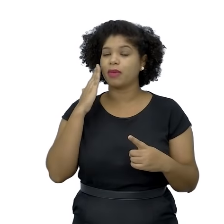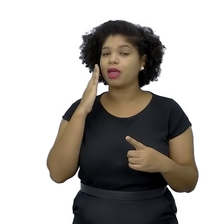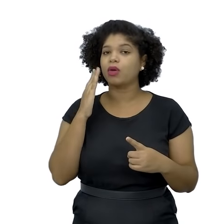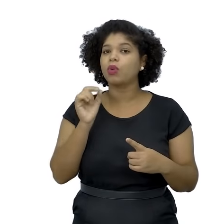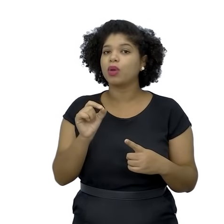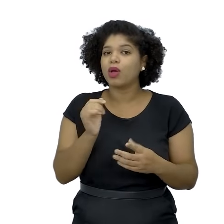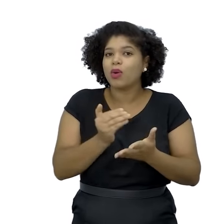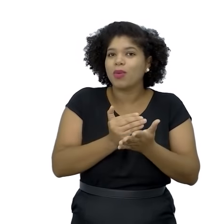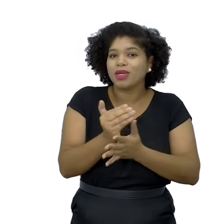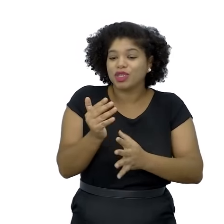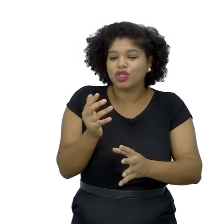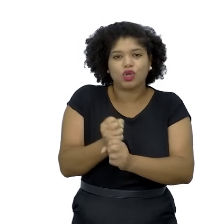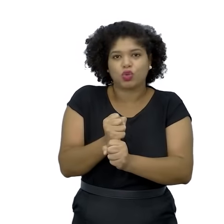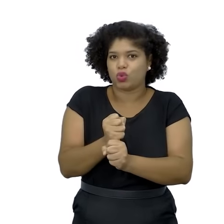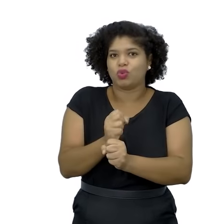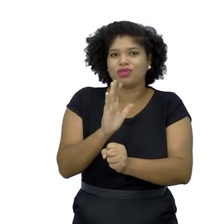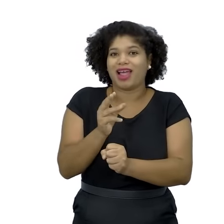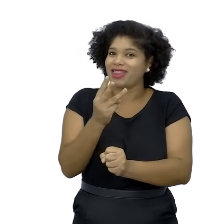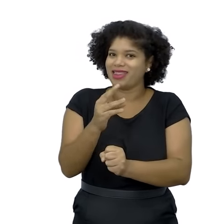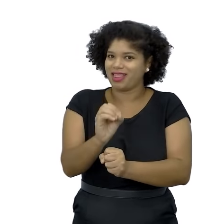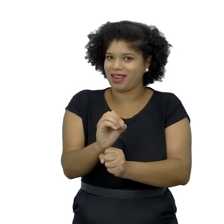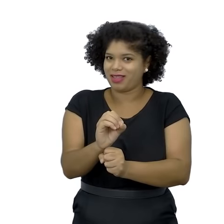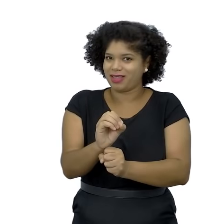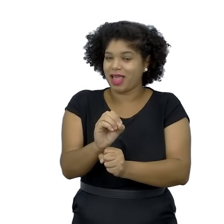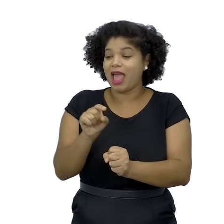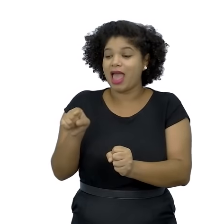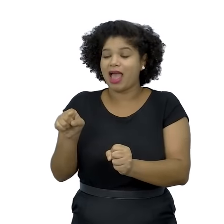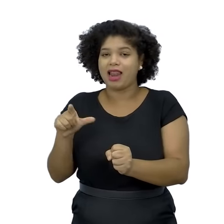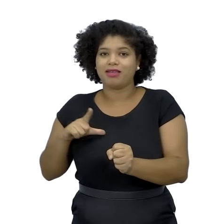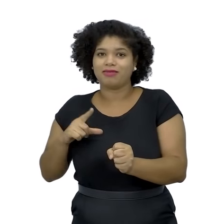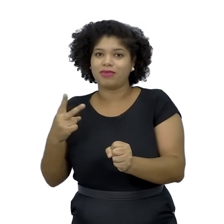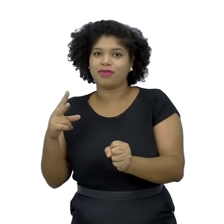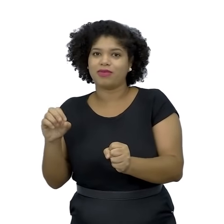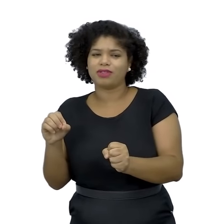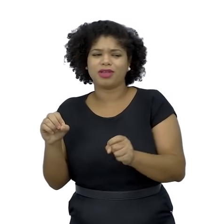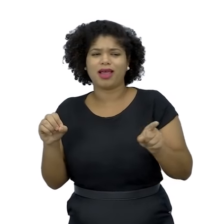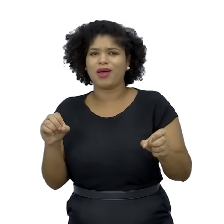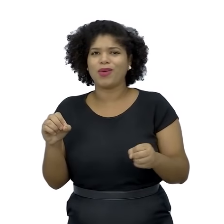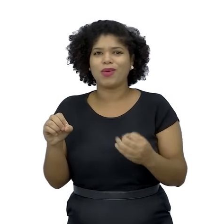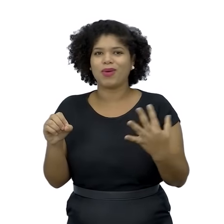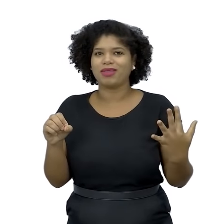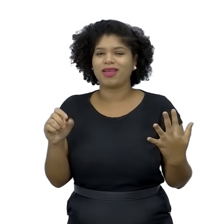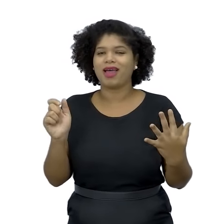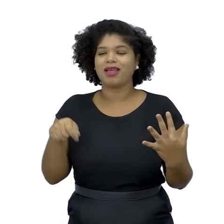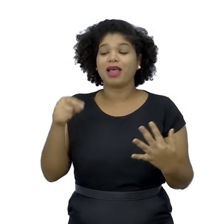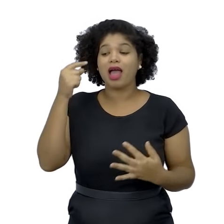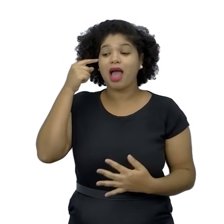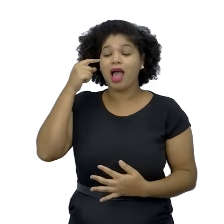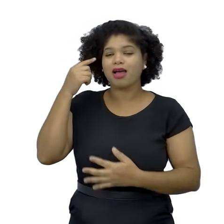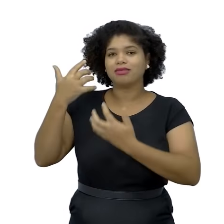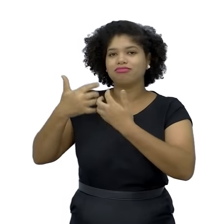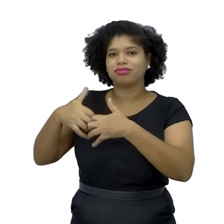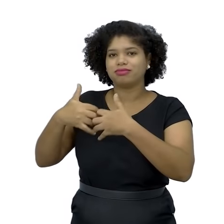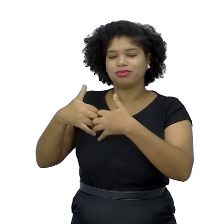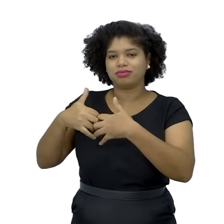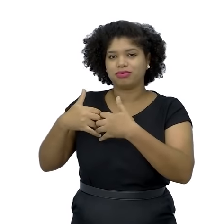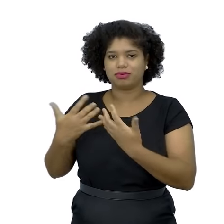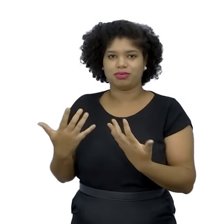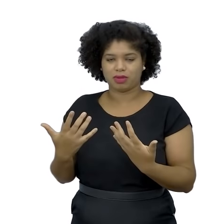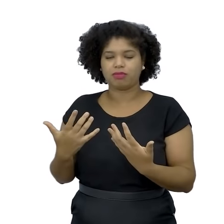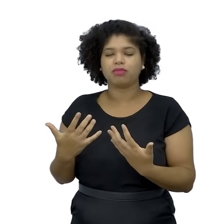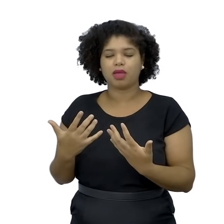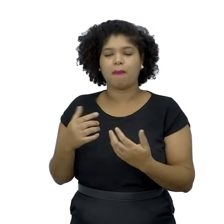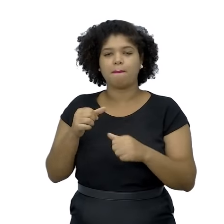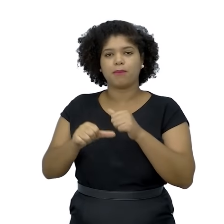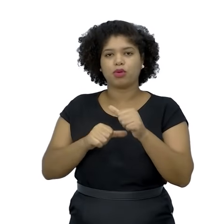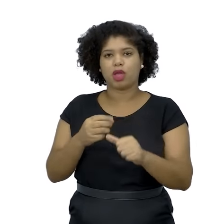e uma das partes, para depois se descobrir a segunda parte, né? Sem que haja alteração deste